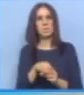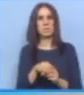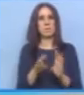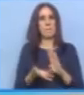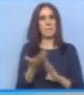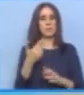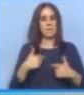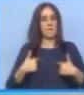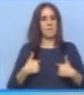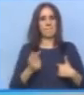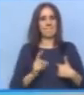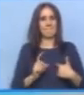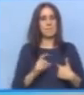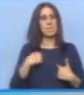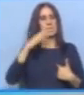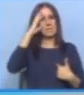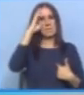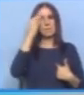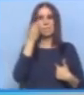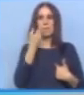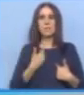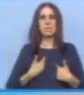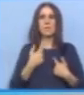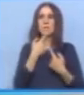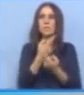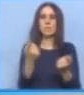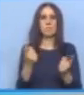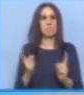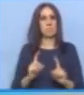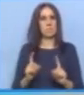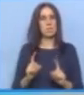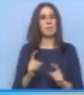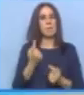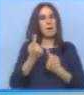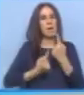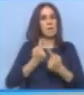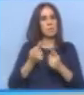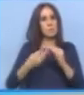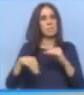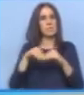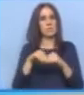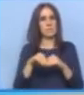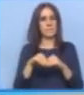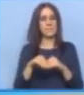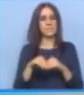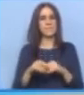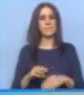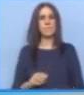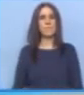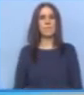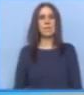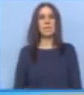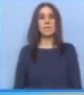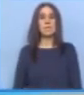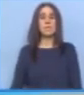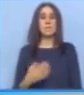si mesmo e saber que não é a si mesmo que se vai anunciar, mas há algo mais. E